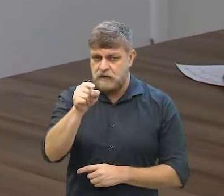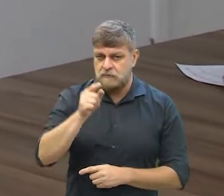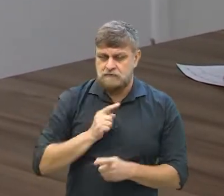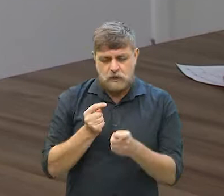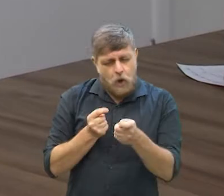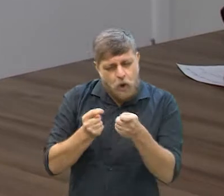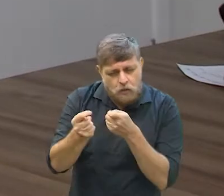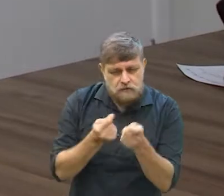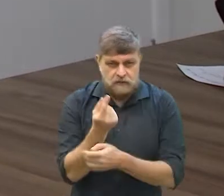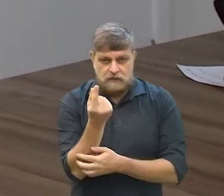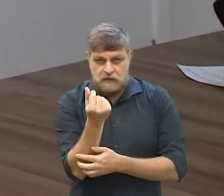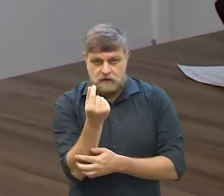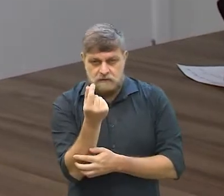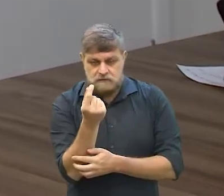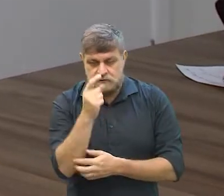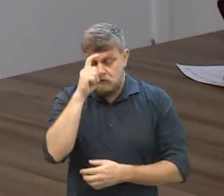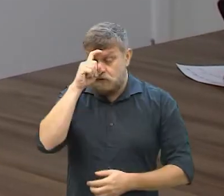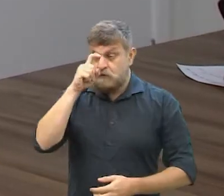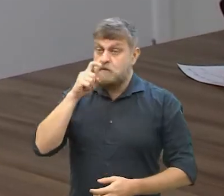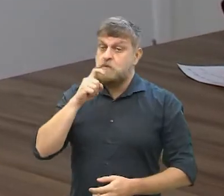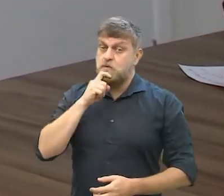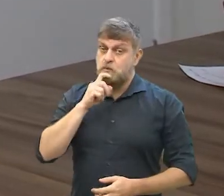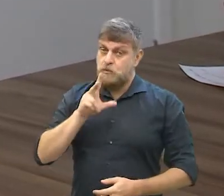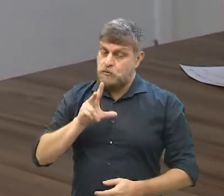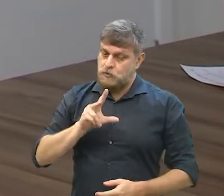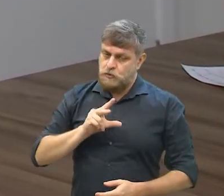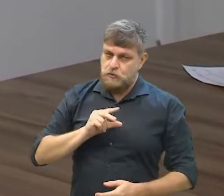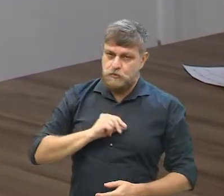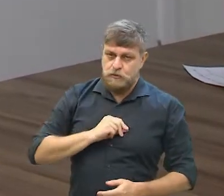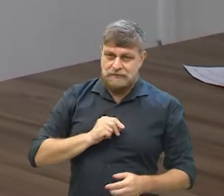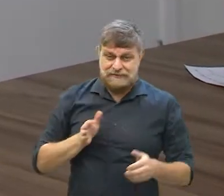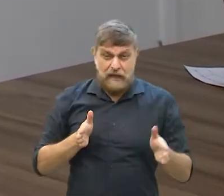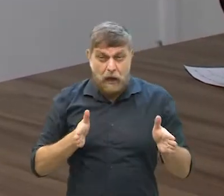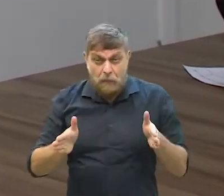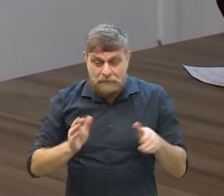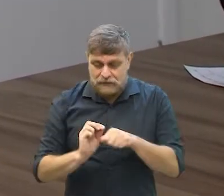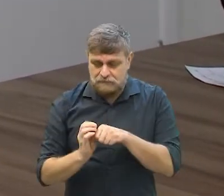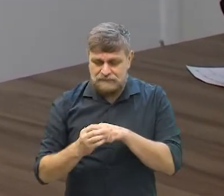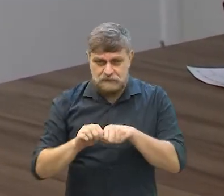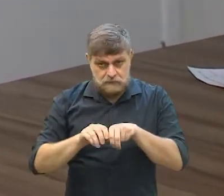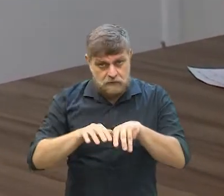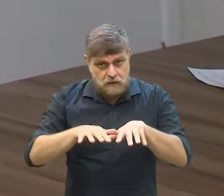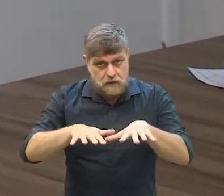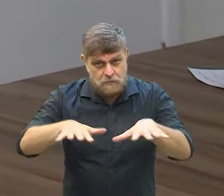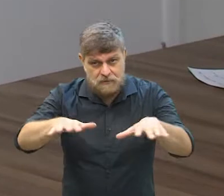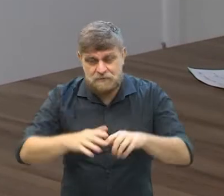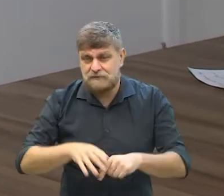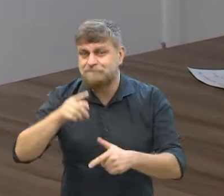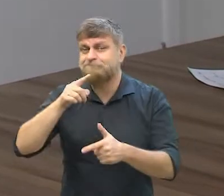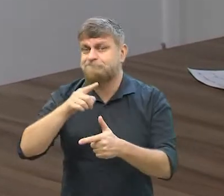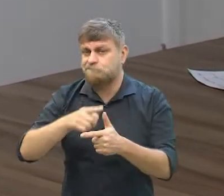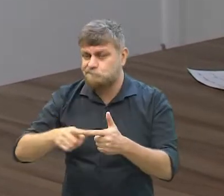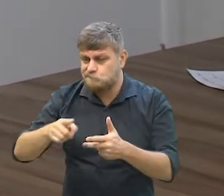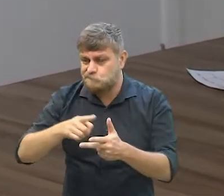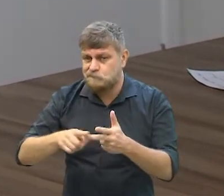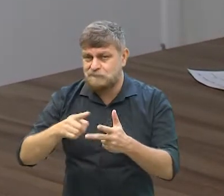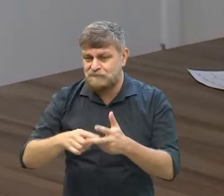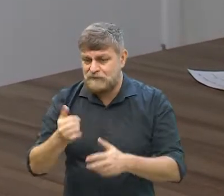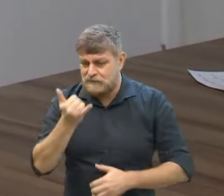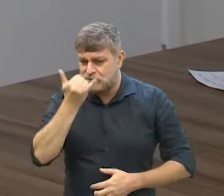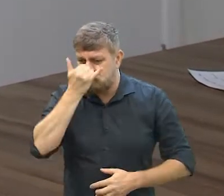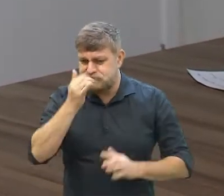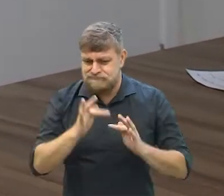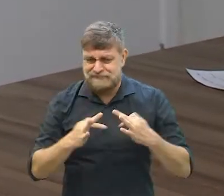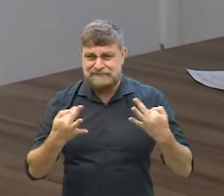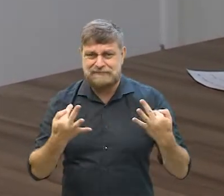vida mais confortável. E nesse período de pandemia, uma situação que atrapalhou muitas